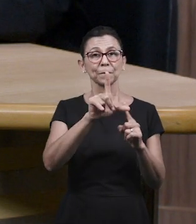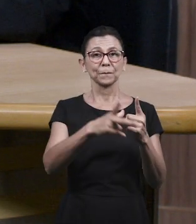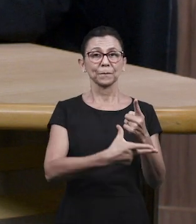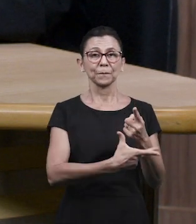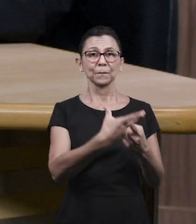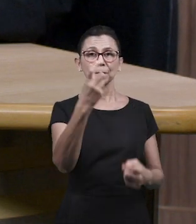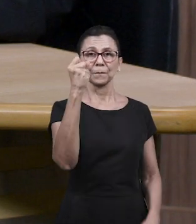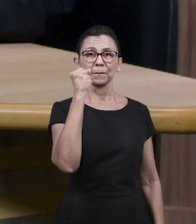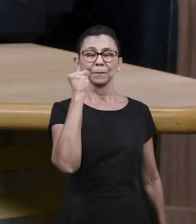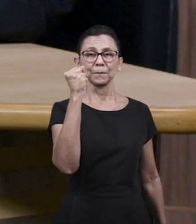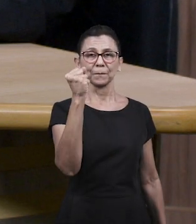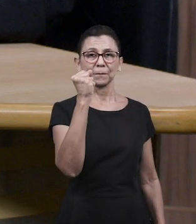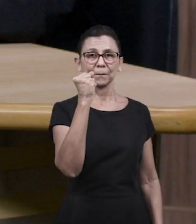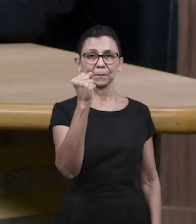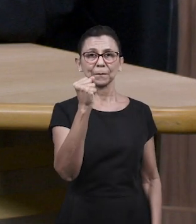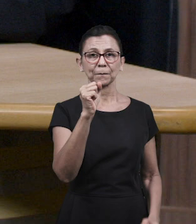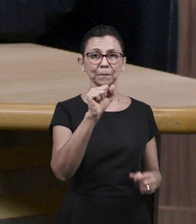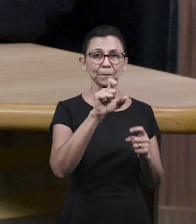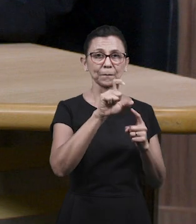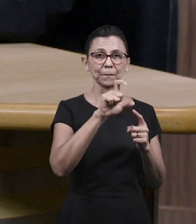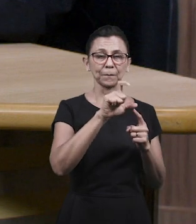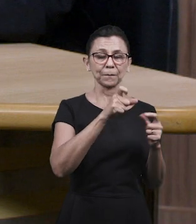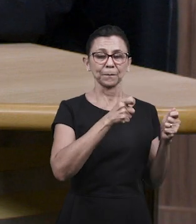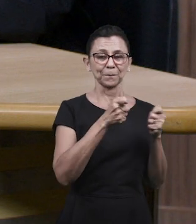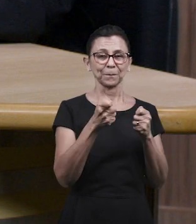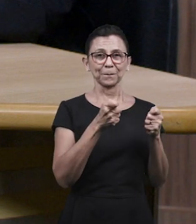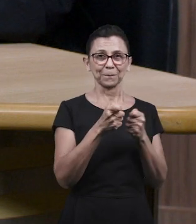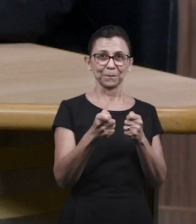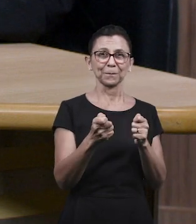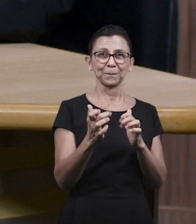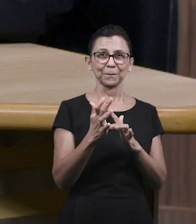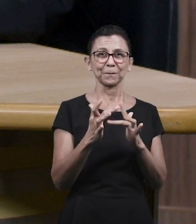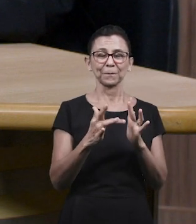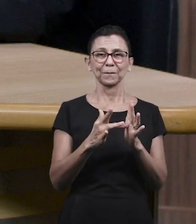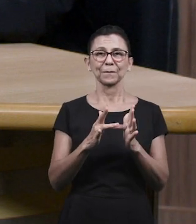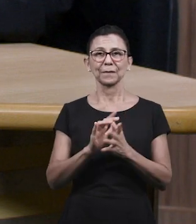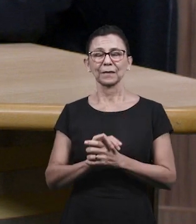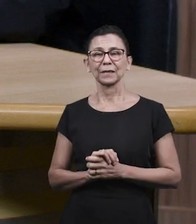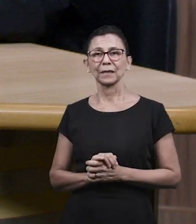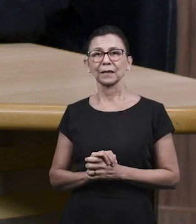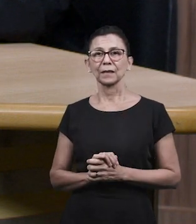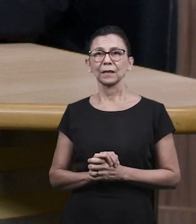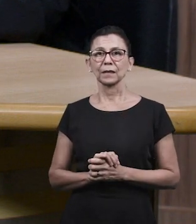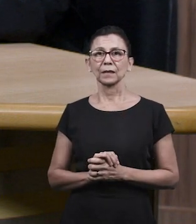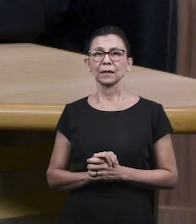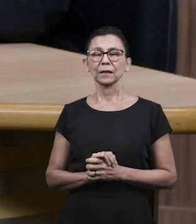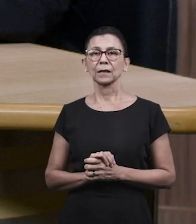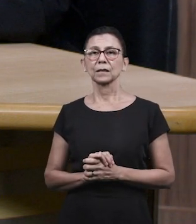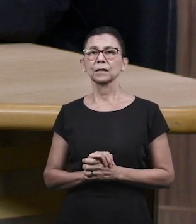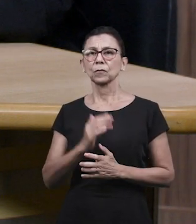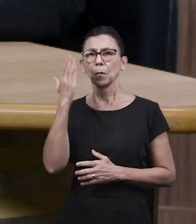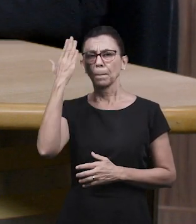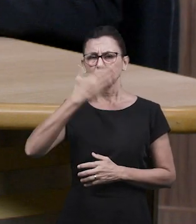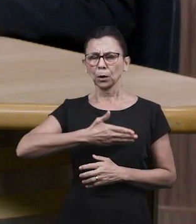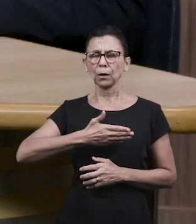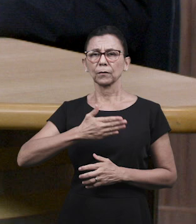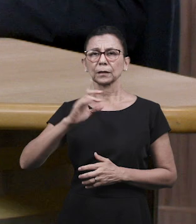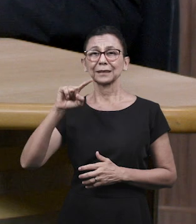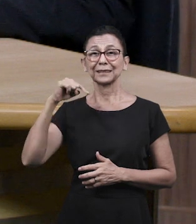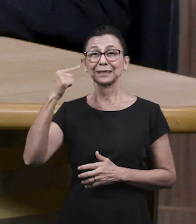adversário. E, na realidade, porque ali era uma grande prova, porque ele depois venceria a morte.